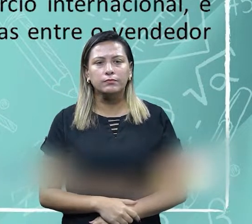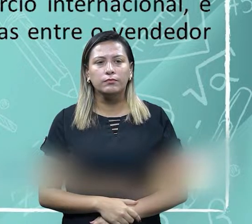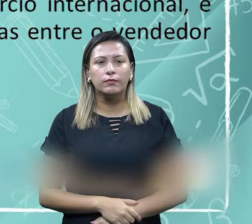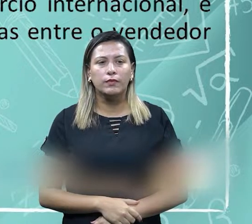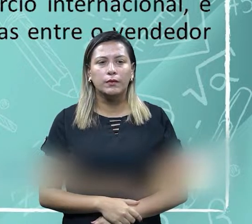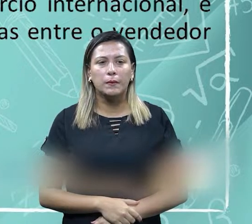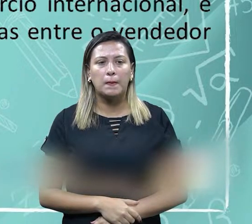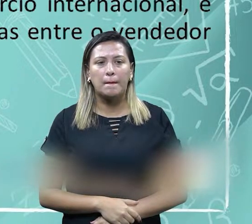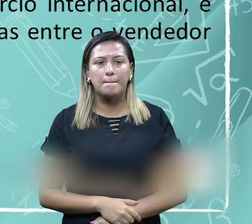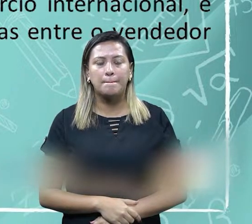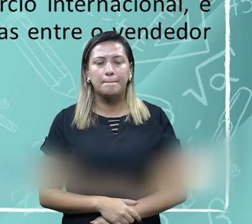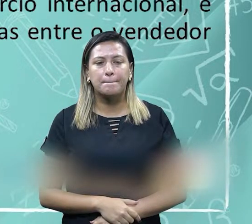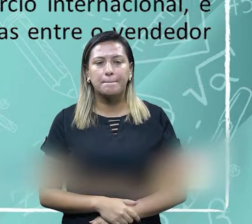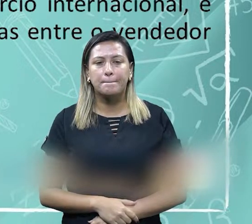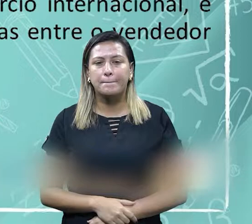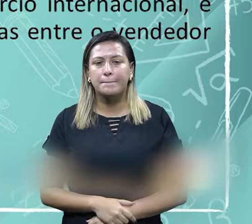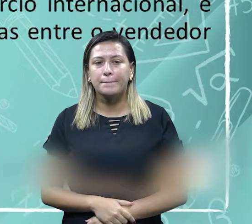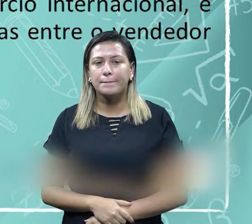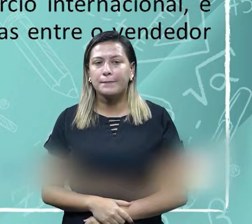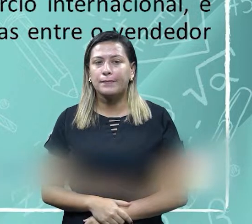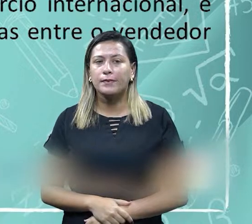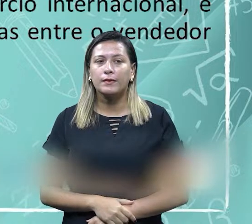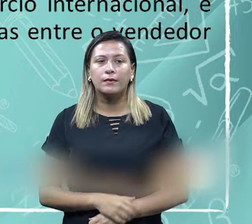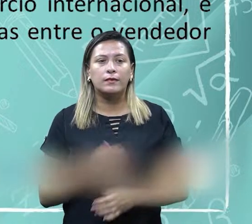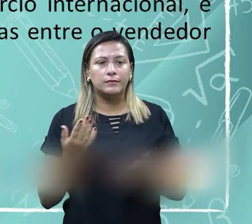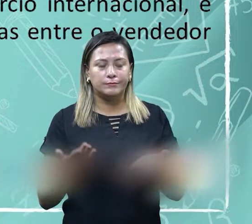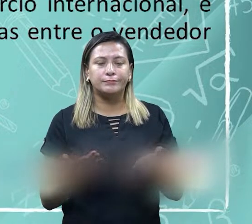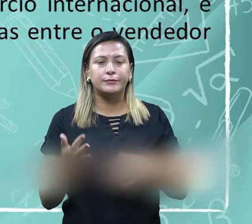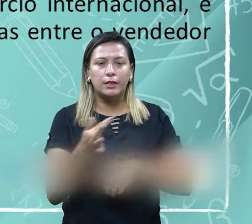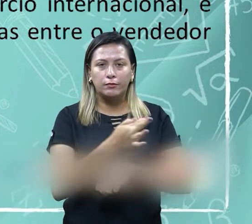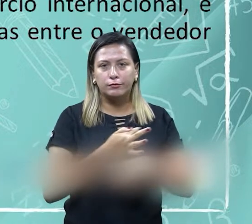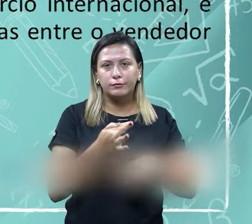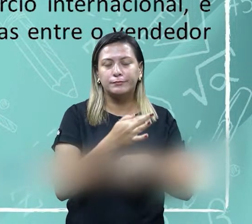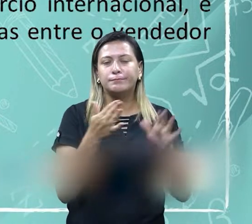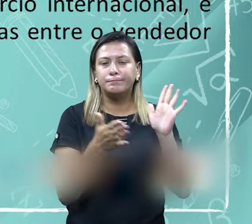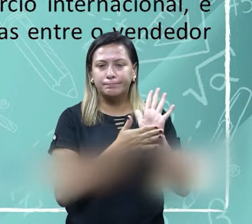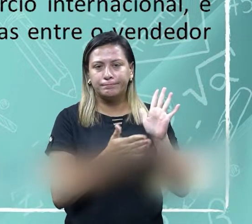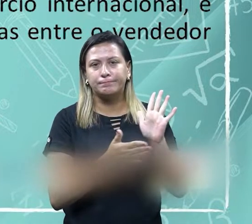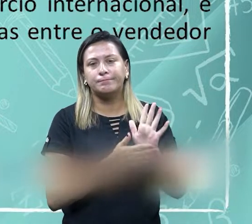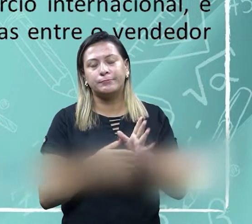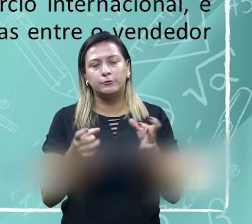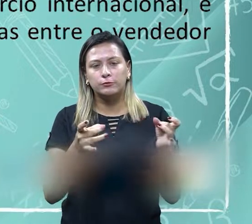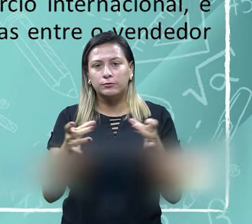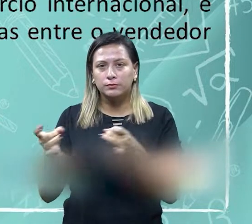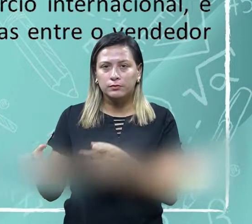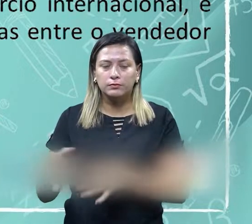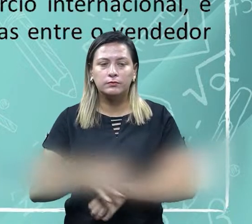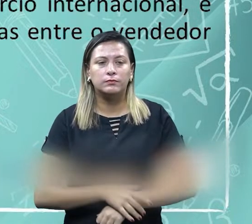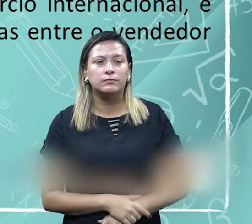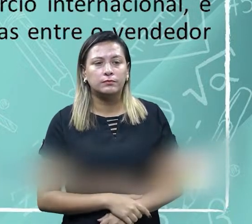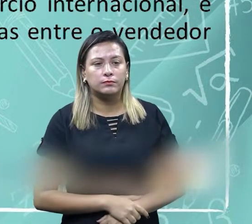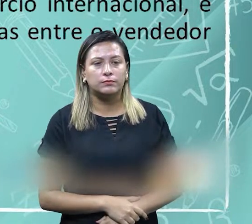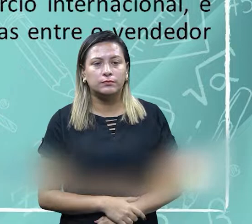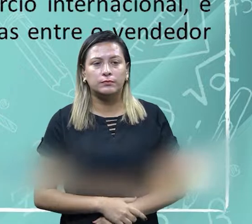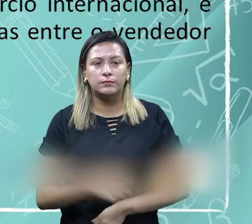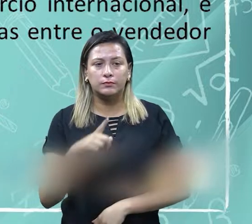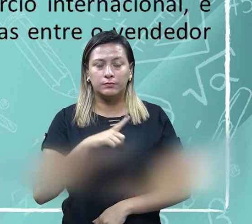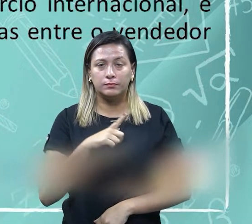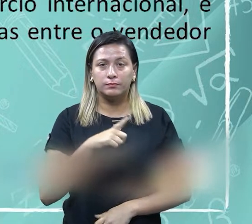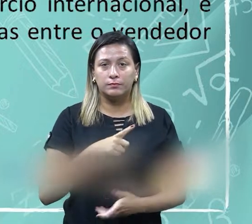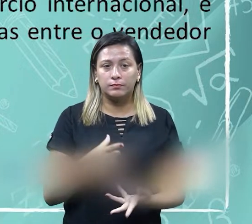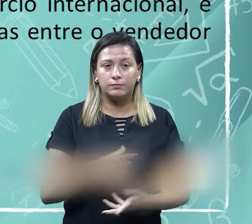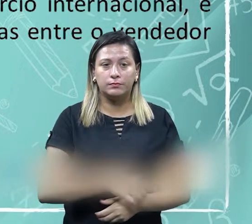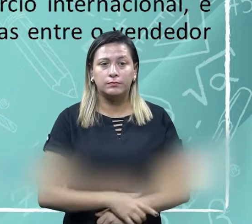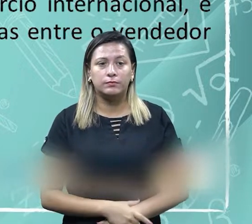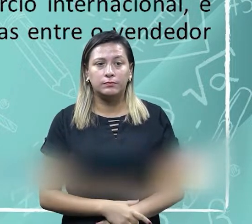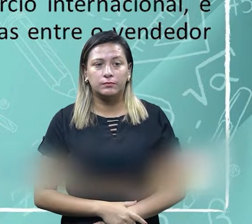Quando eu formalizo a oficialização da proposta de venda, tá bom? Existem algumas